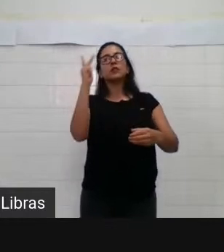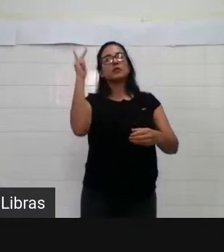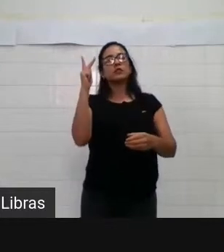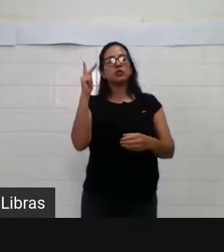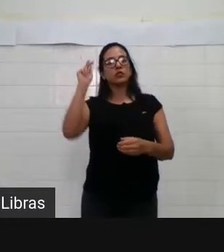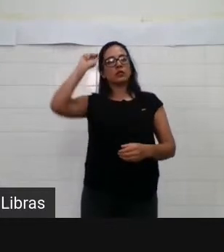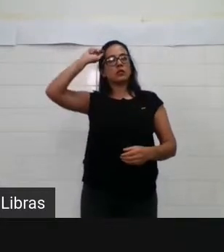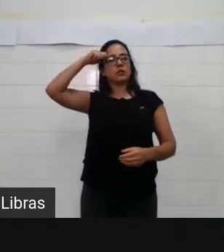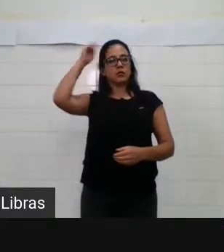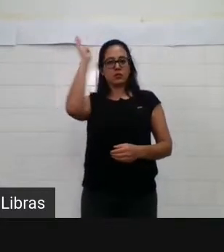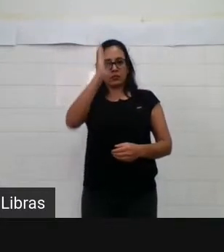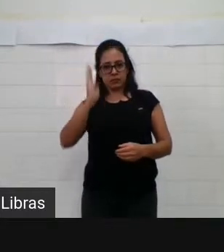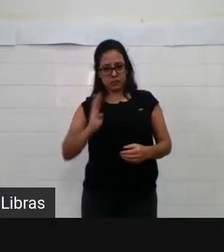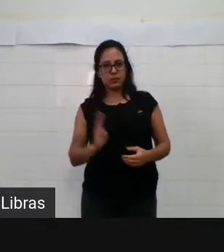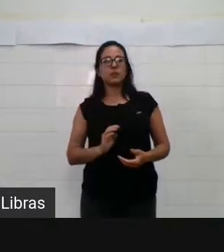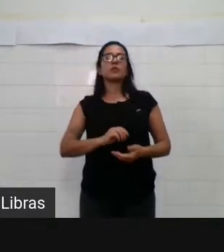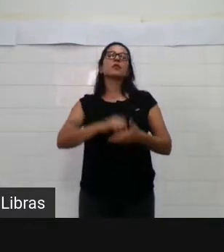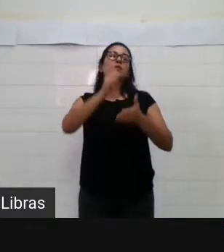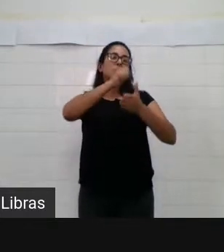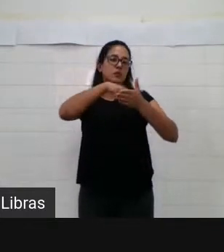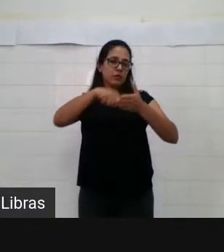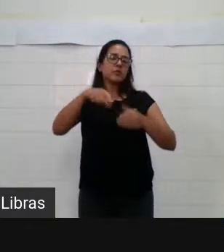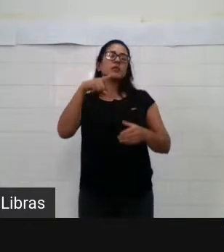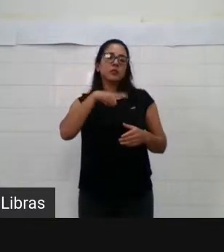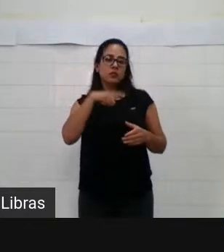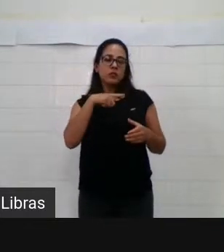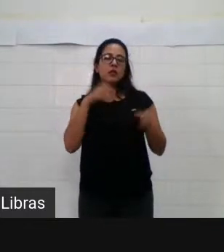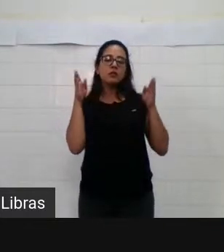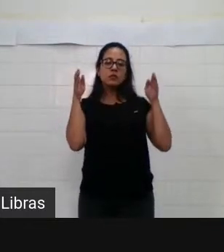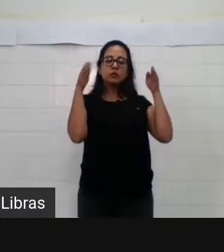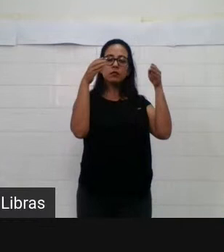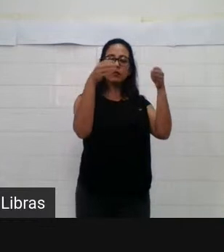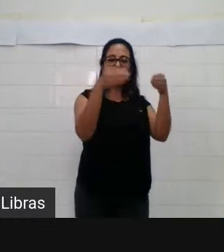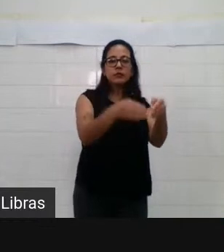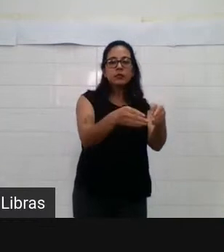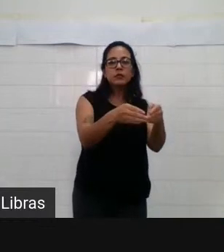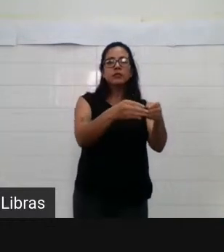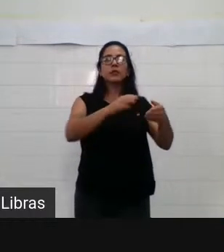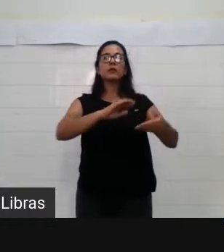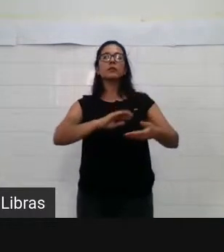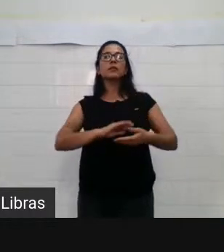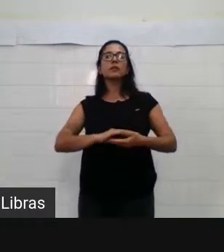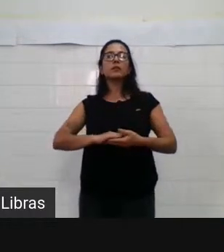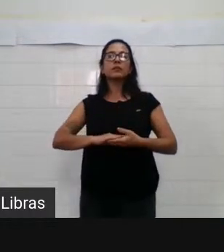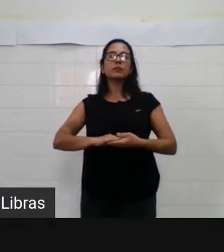afro-brasileiros. Então, a escrevivência tem esse caráter, né? Tem